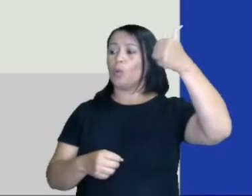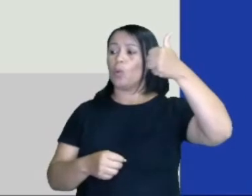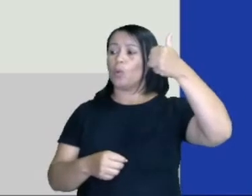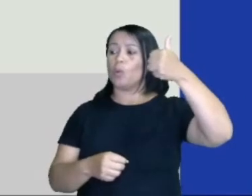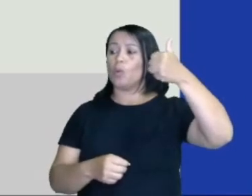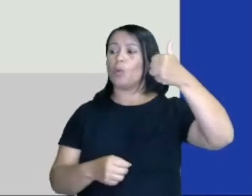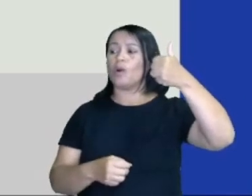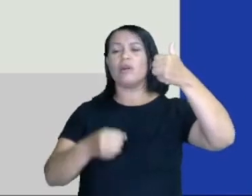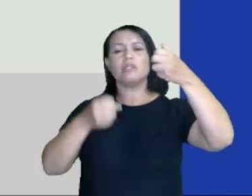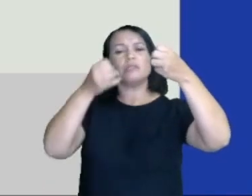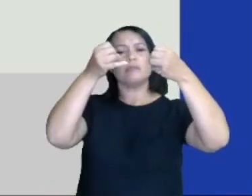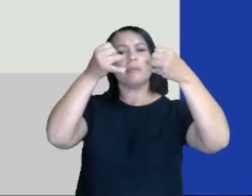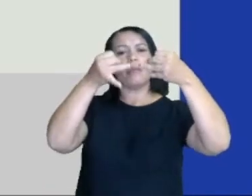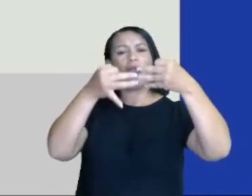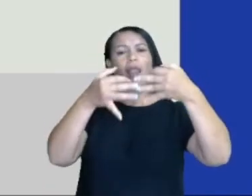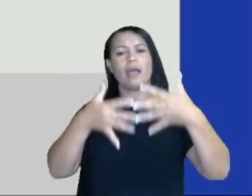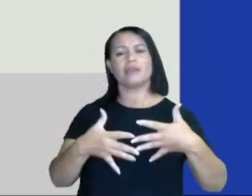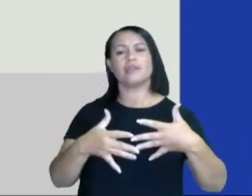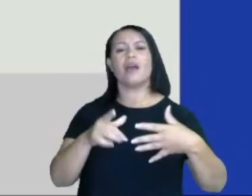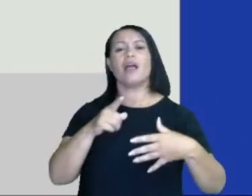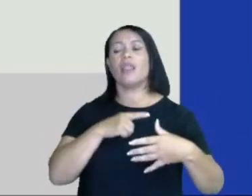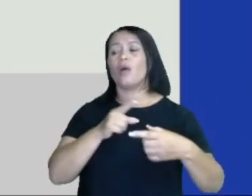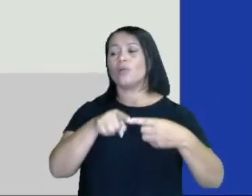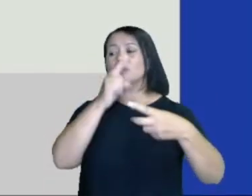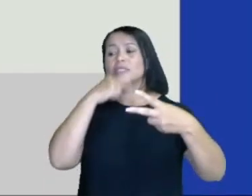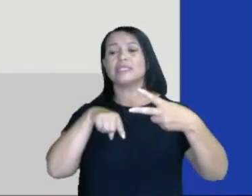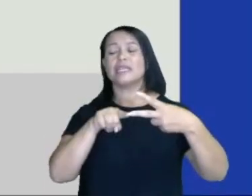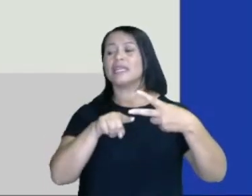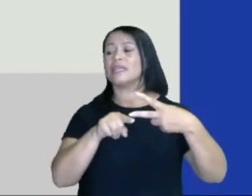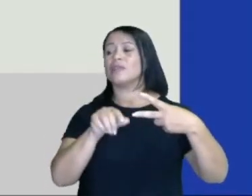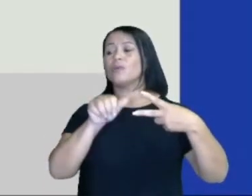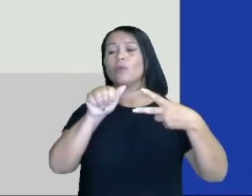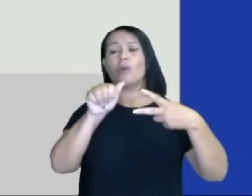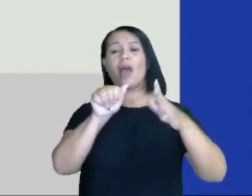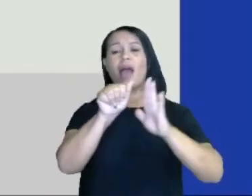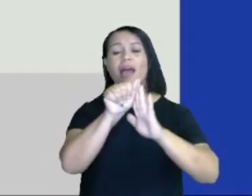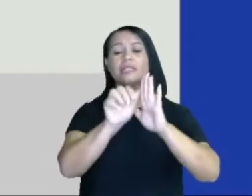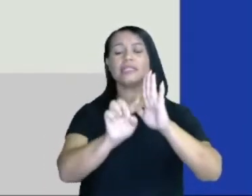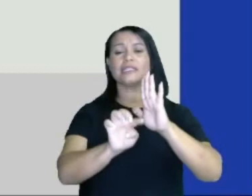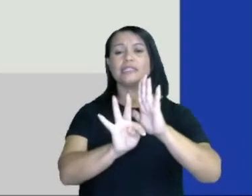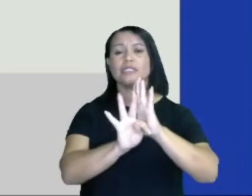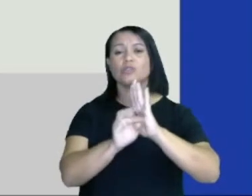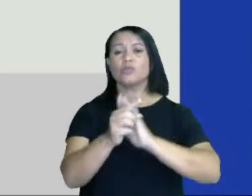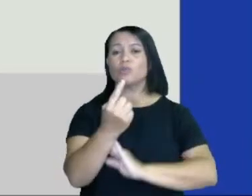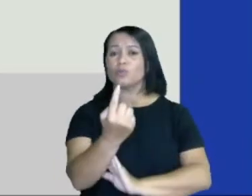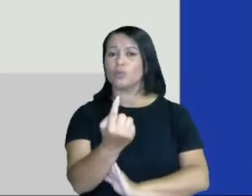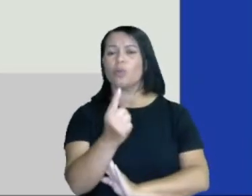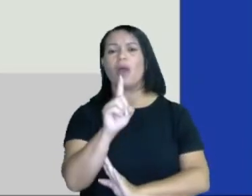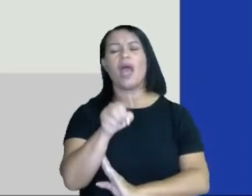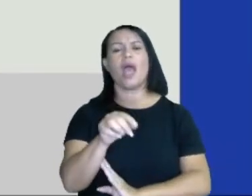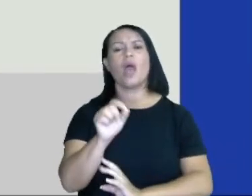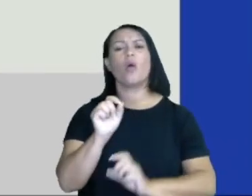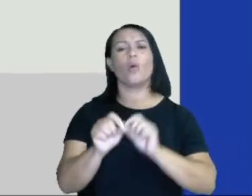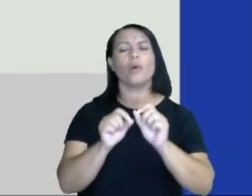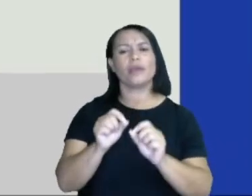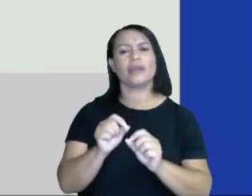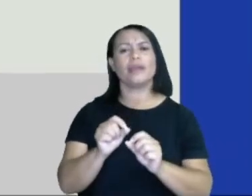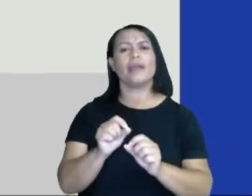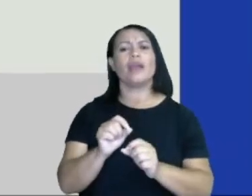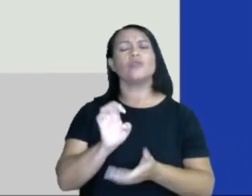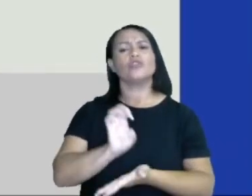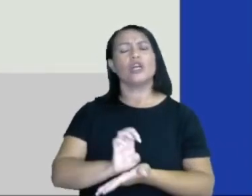disposições preliminares, aí logo em seguida, ó, artigo. Artigo 1, é instituído o Estatuto do Idoso destinado